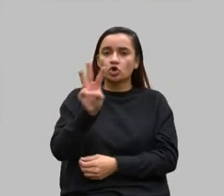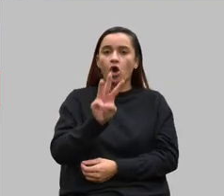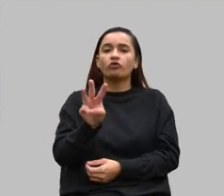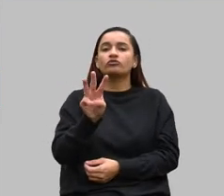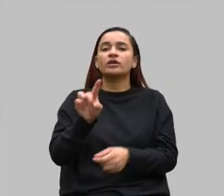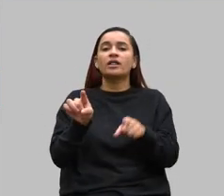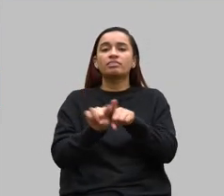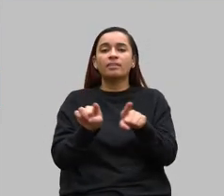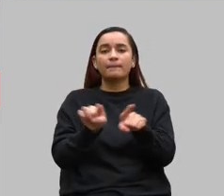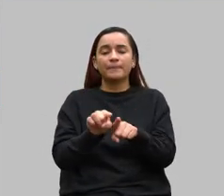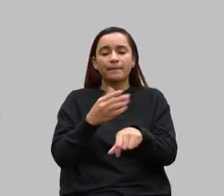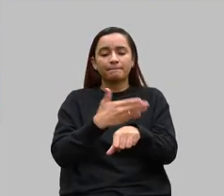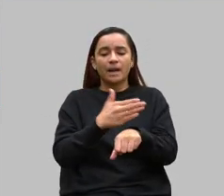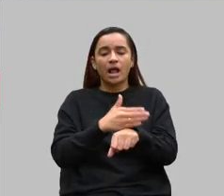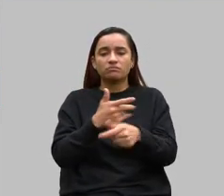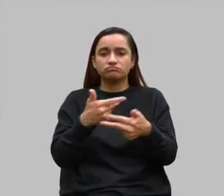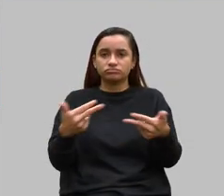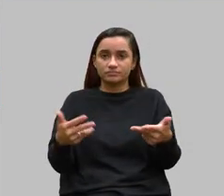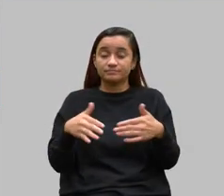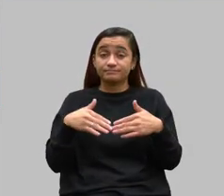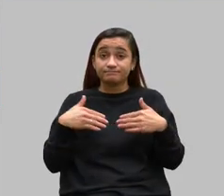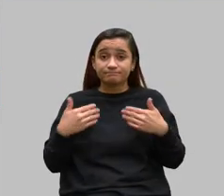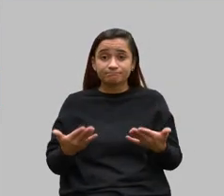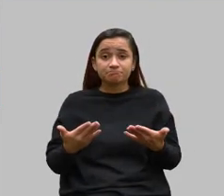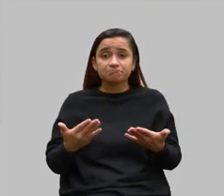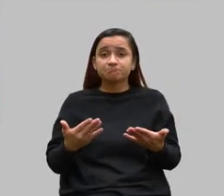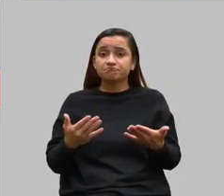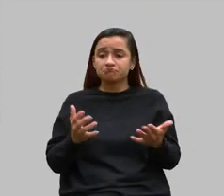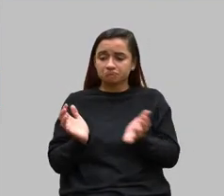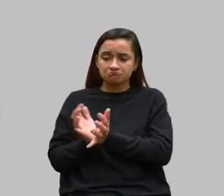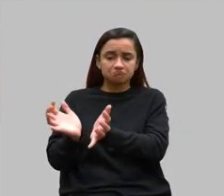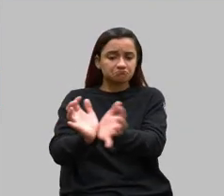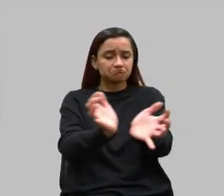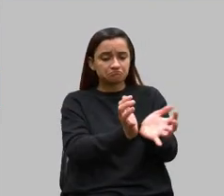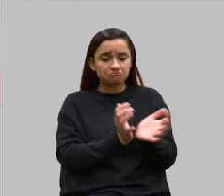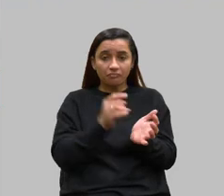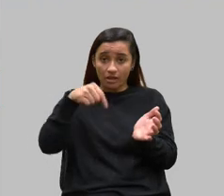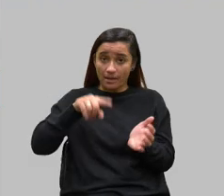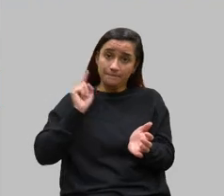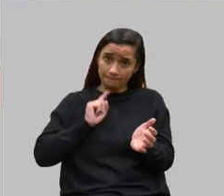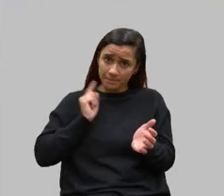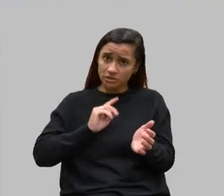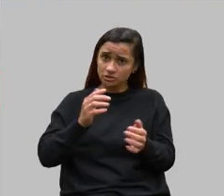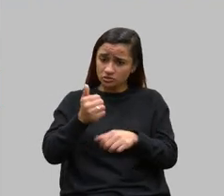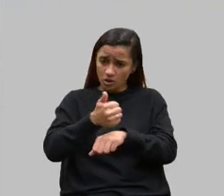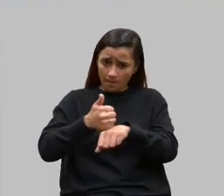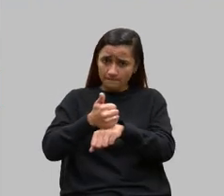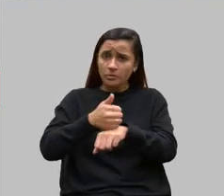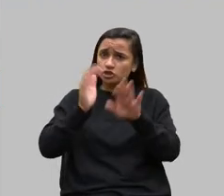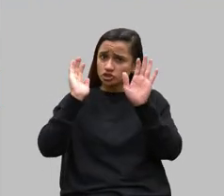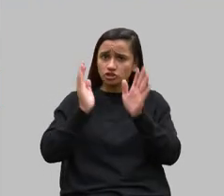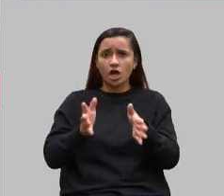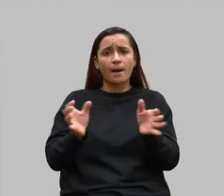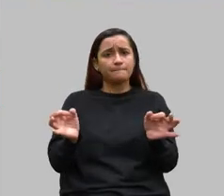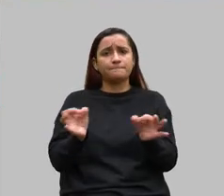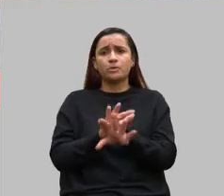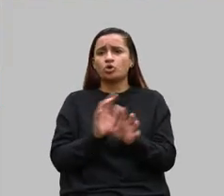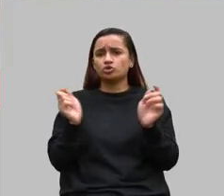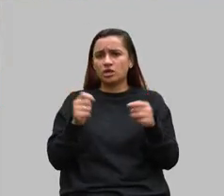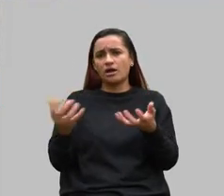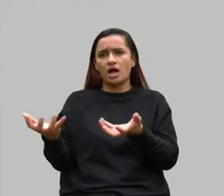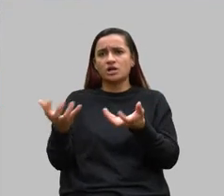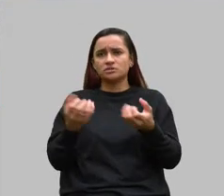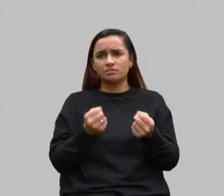também de operações então a cadeia produtiva em Minas Ela está apta a atender da melhor forma toda essa